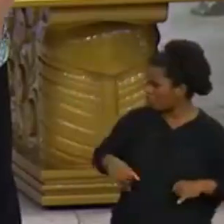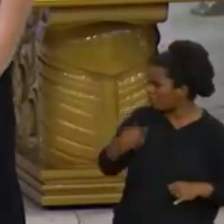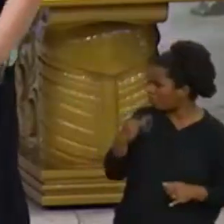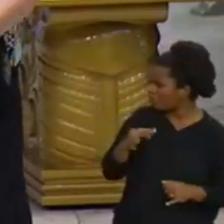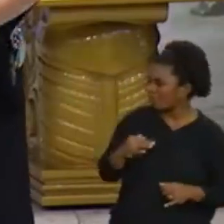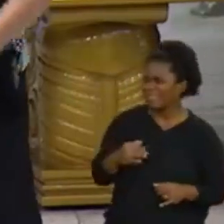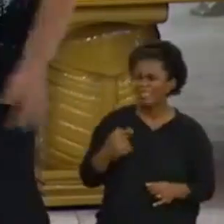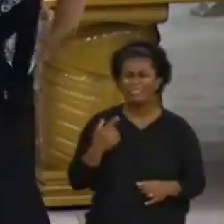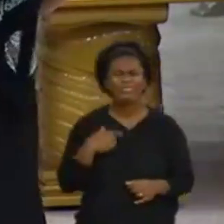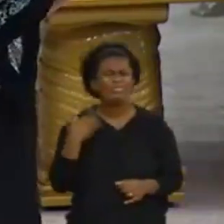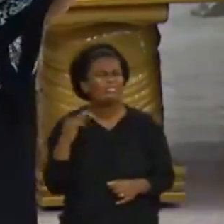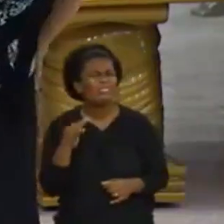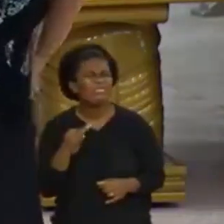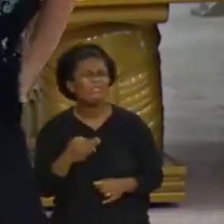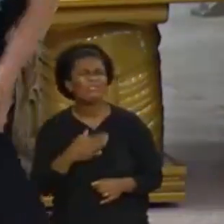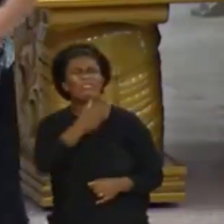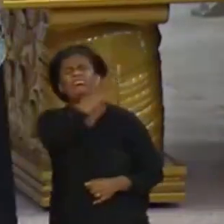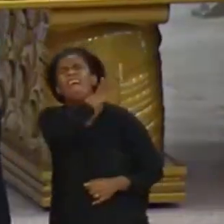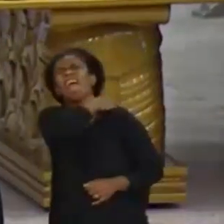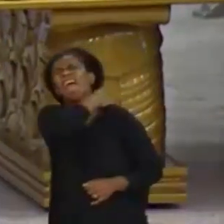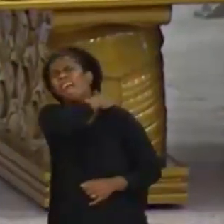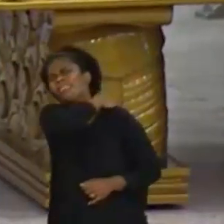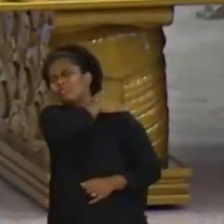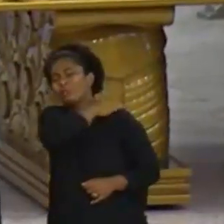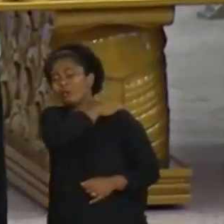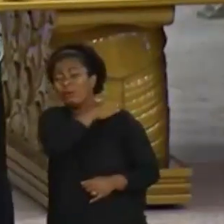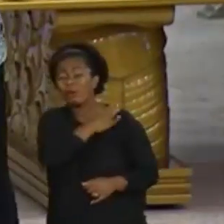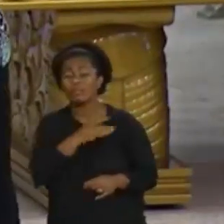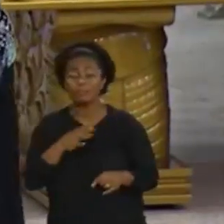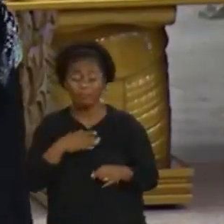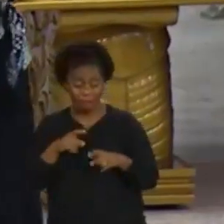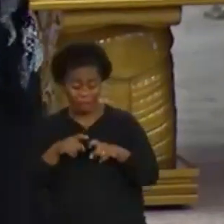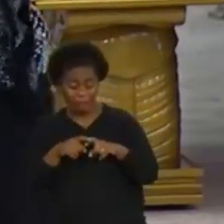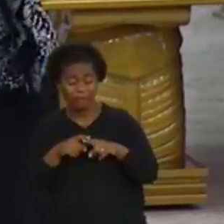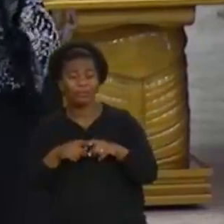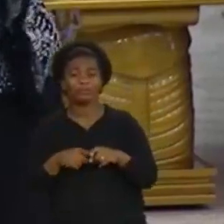no joelho das minhas costas. Depois que a sombra passou?